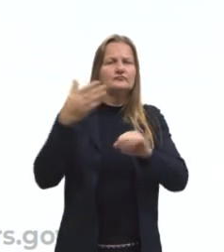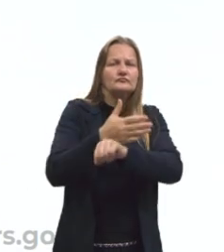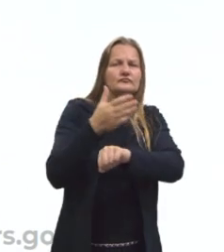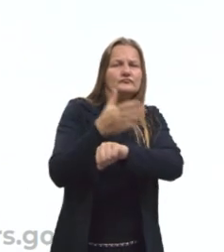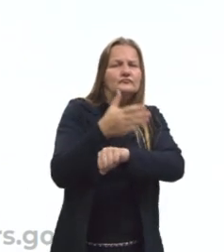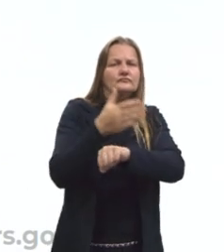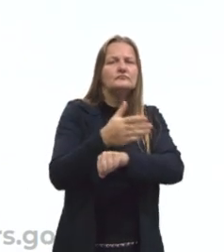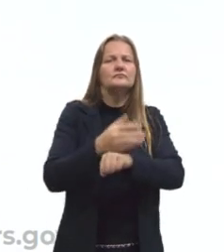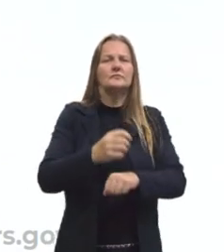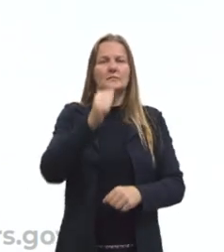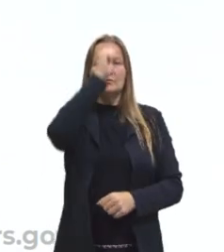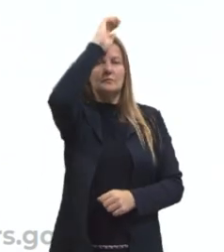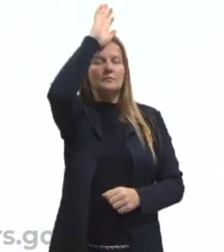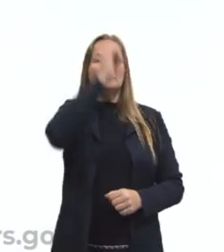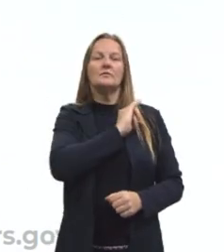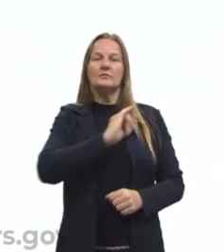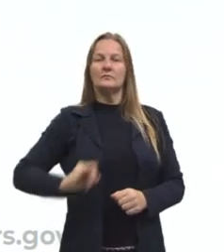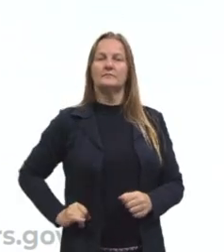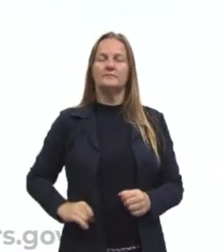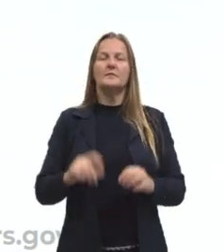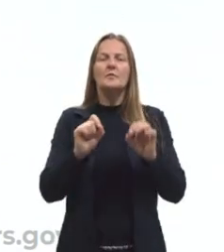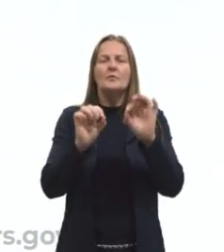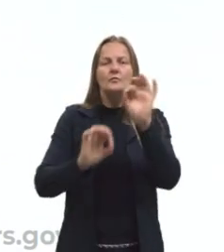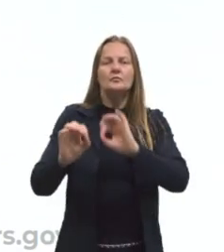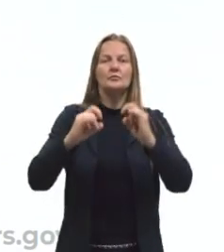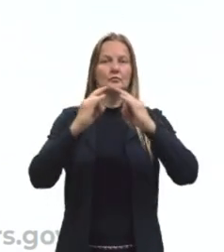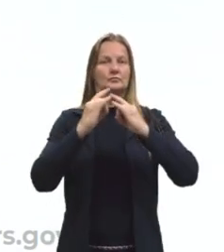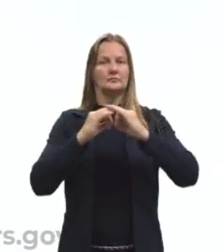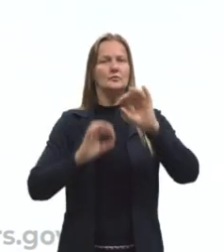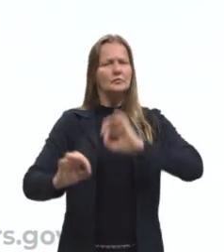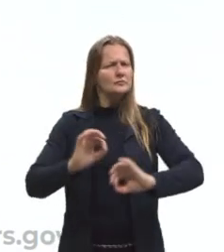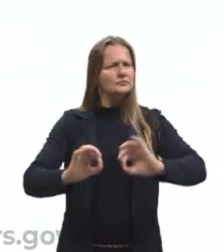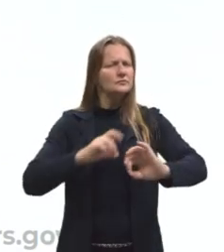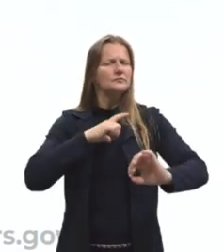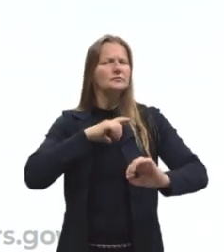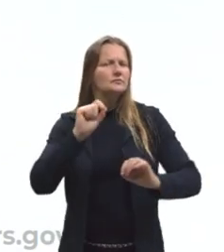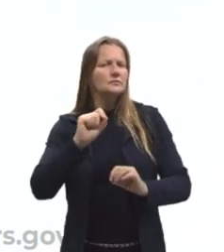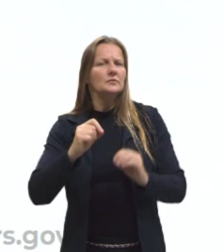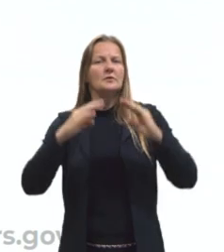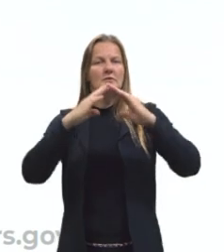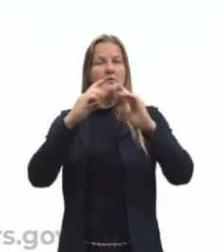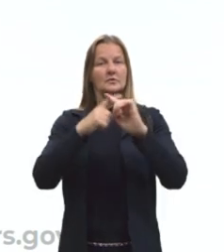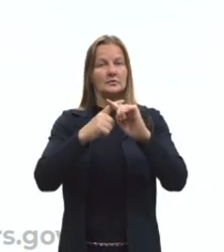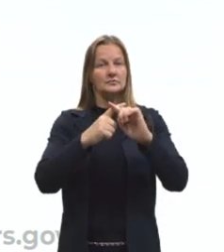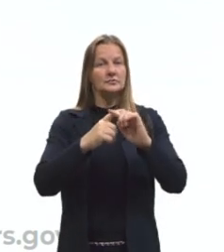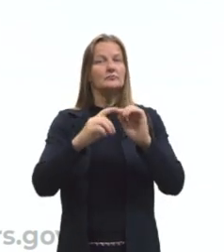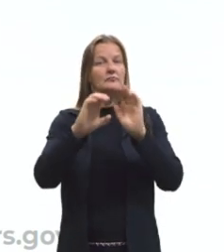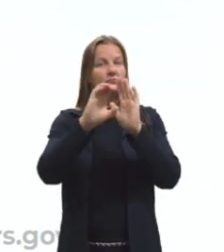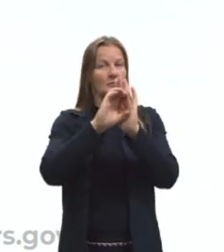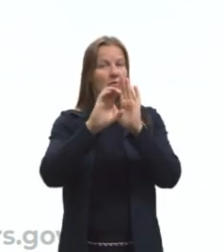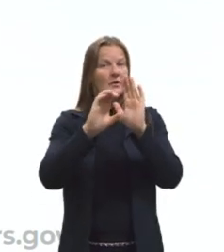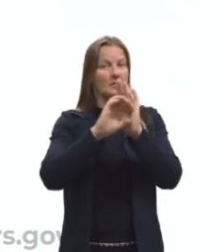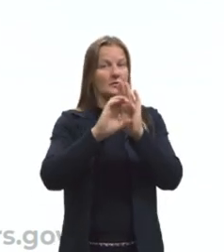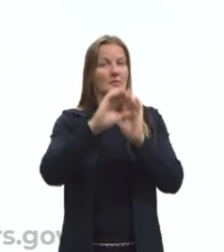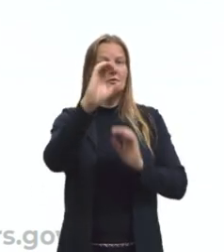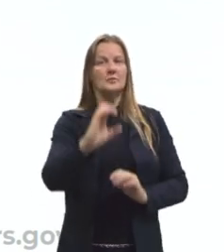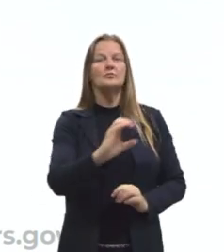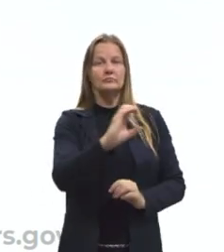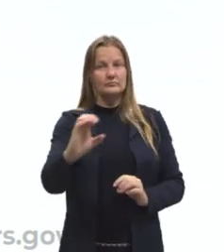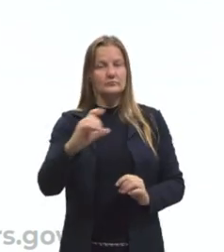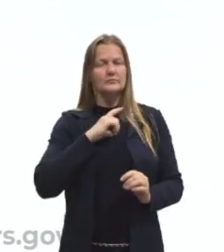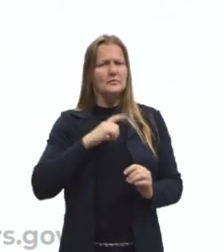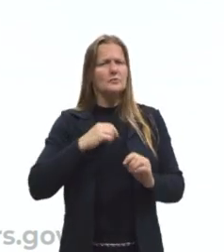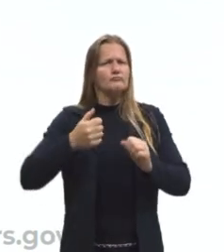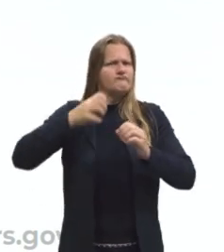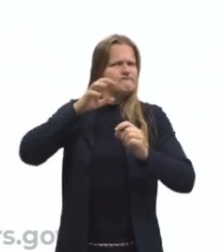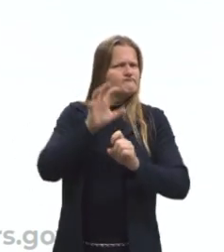e a instituição que estava organizada nesse momento é a igreja católica e portanto ela ela impõe a